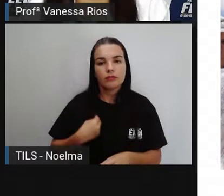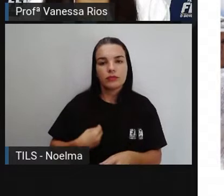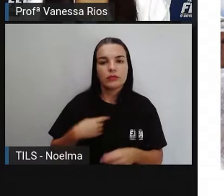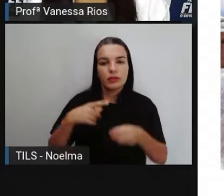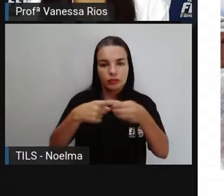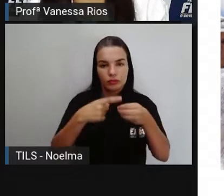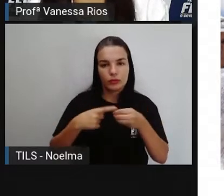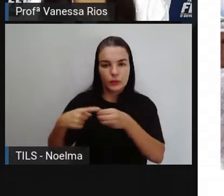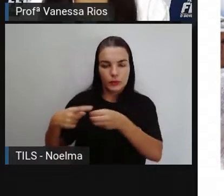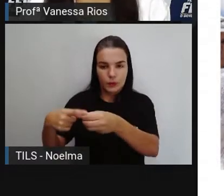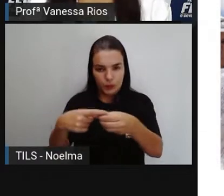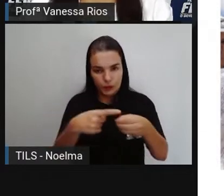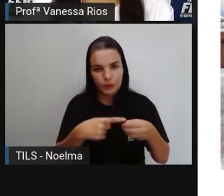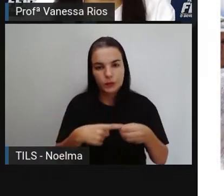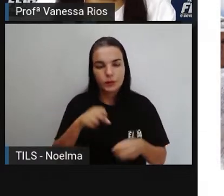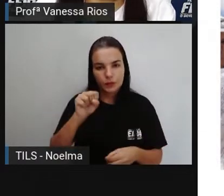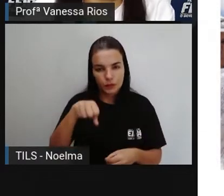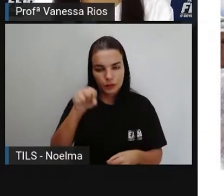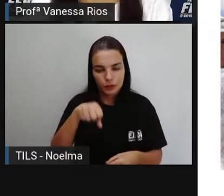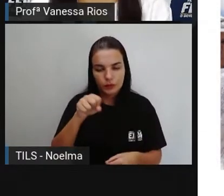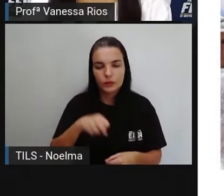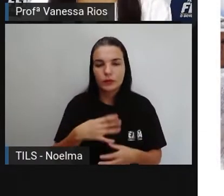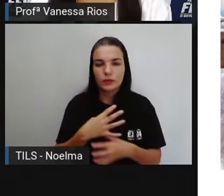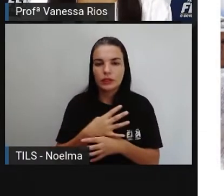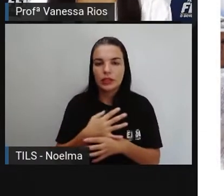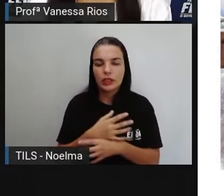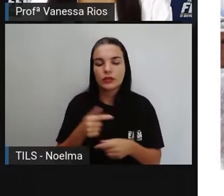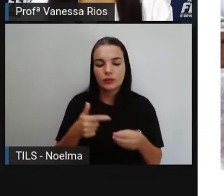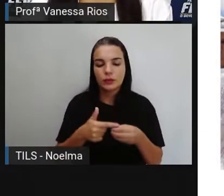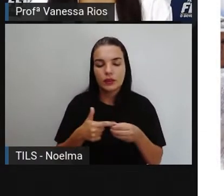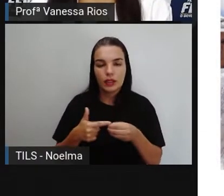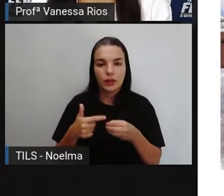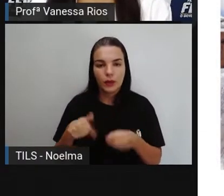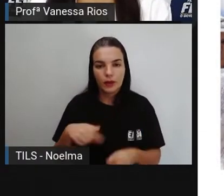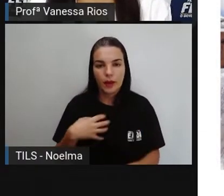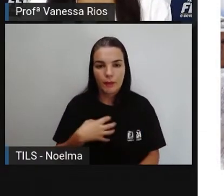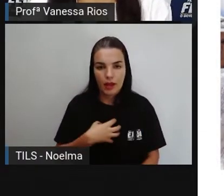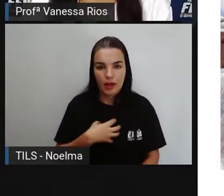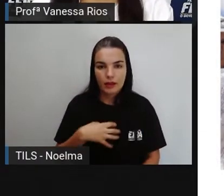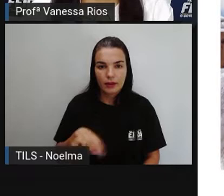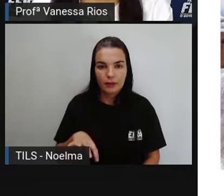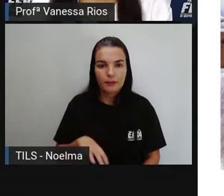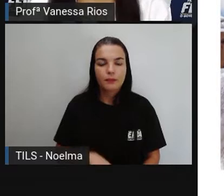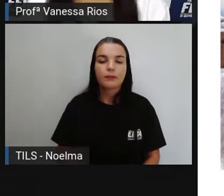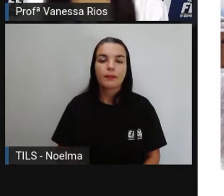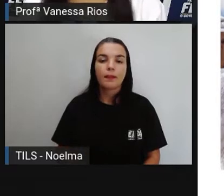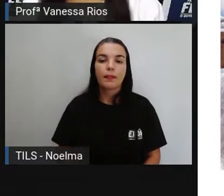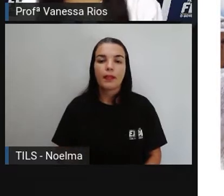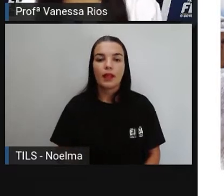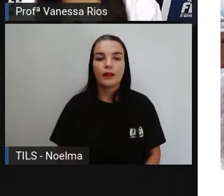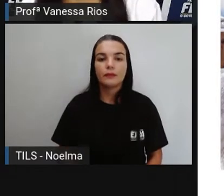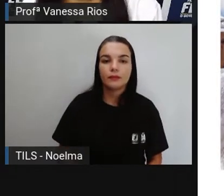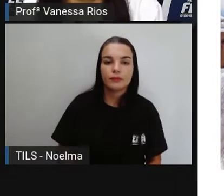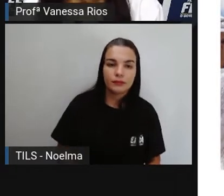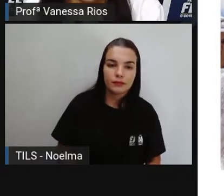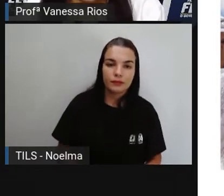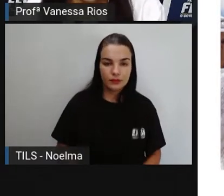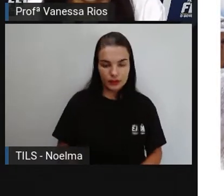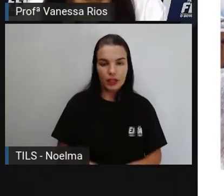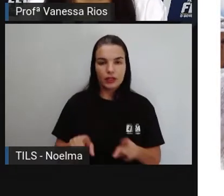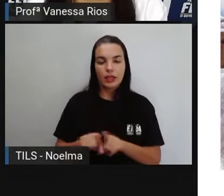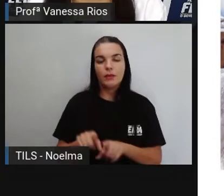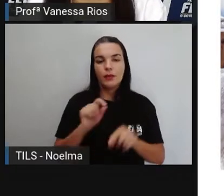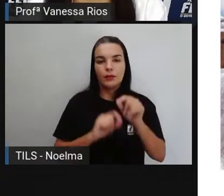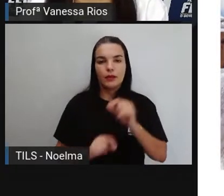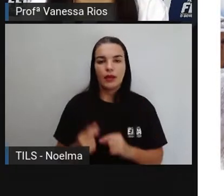Elas também estão presentes em outras cidades, né? Com a comemoração dos padroeiros, das festas relacionadas aos padroeiros